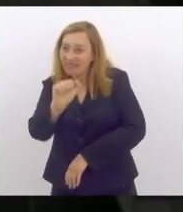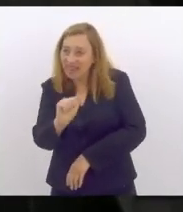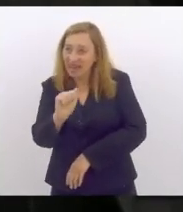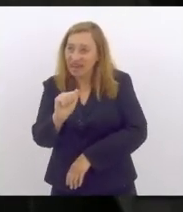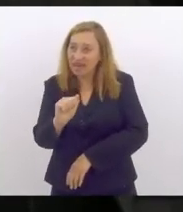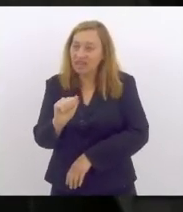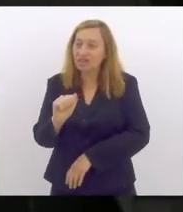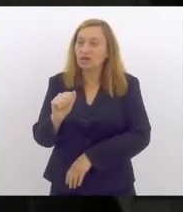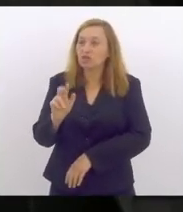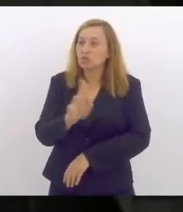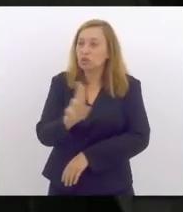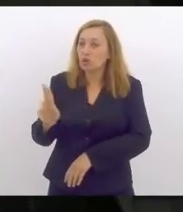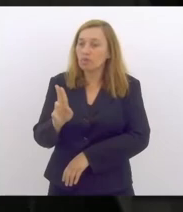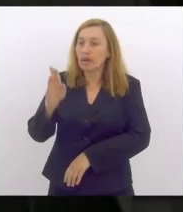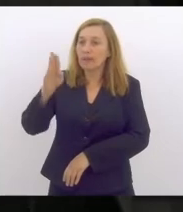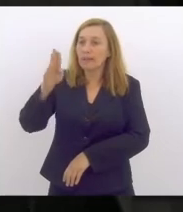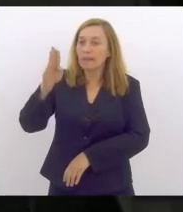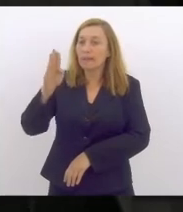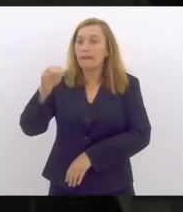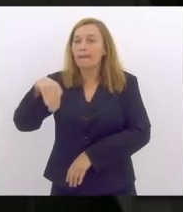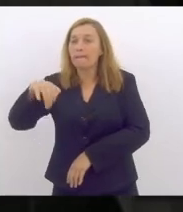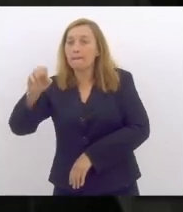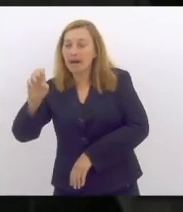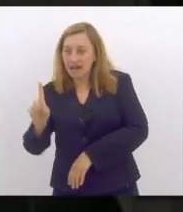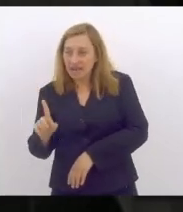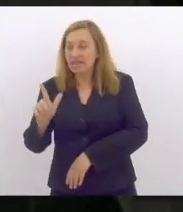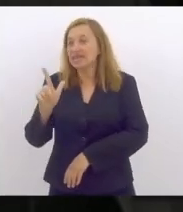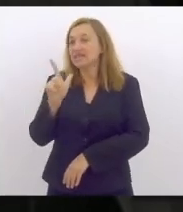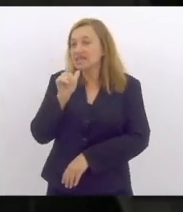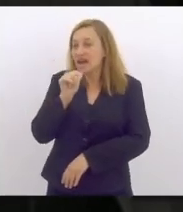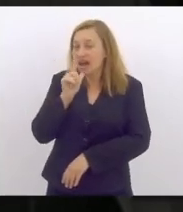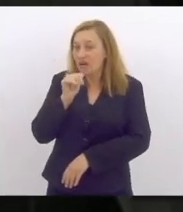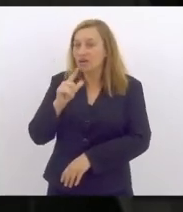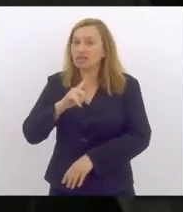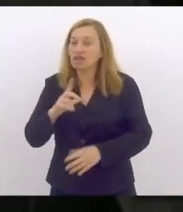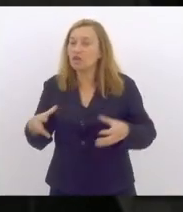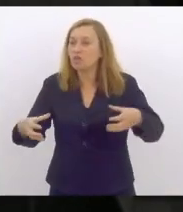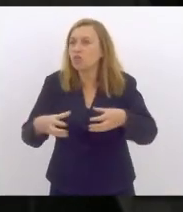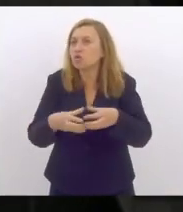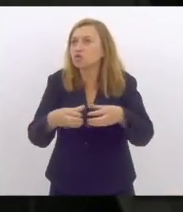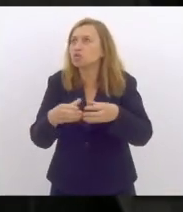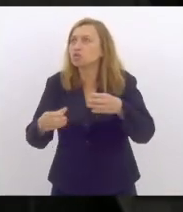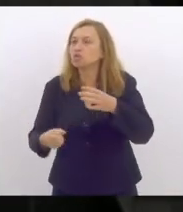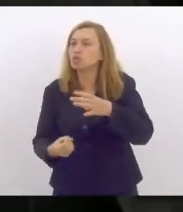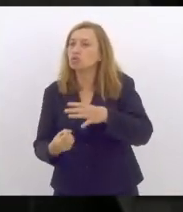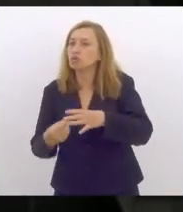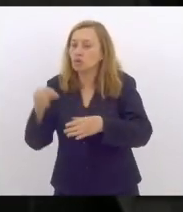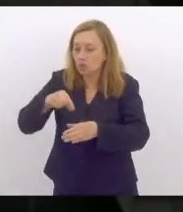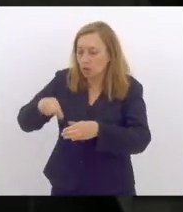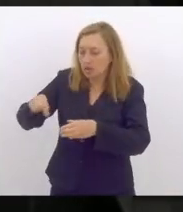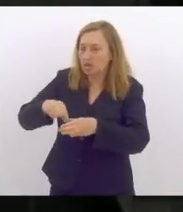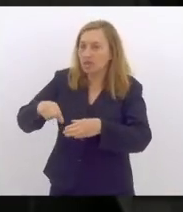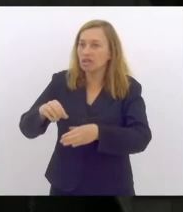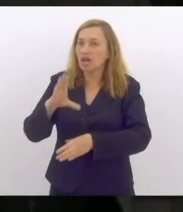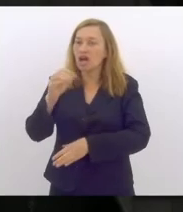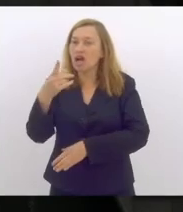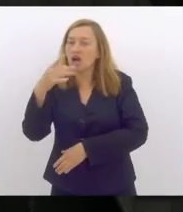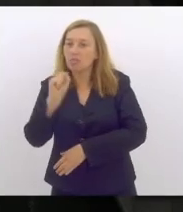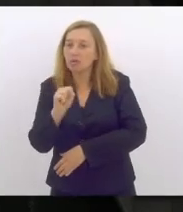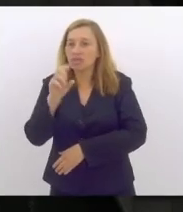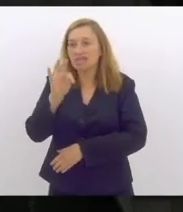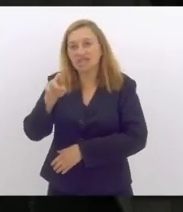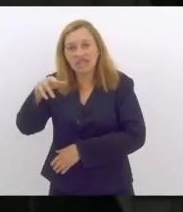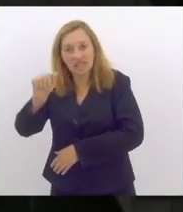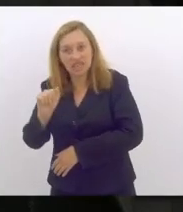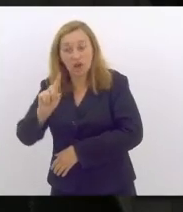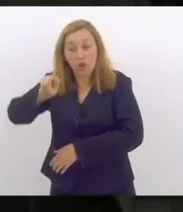chamado Mãe d'Água. Tem um conjunto de baobás plantados no Campo de Santana,